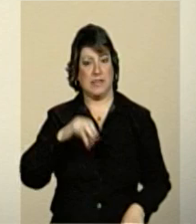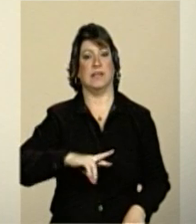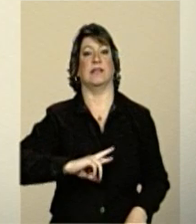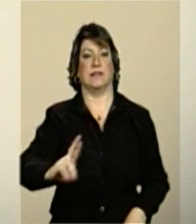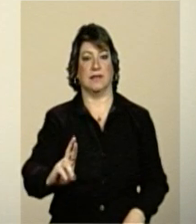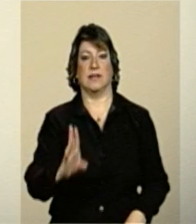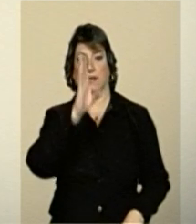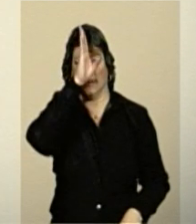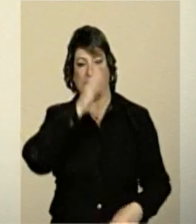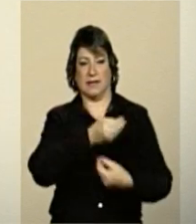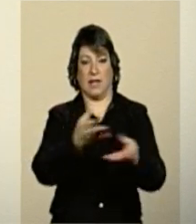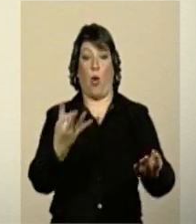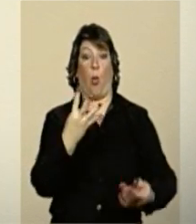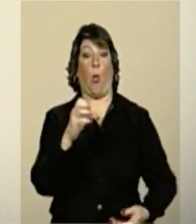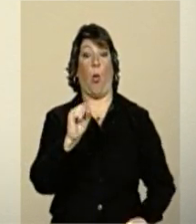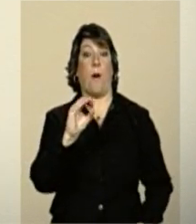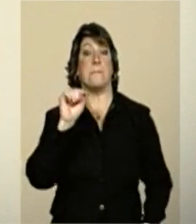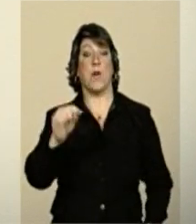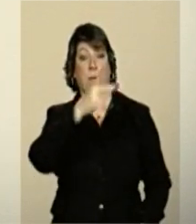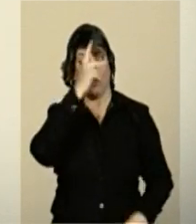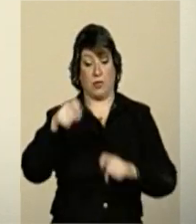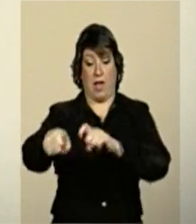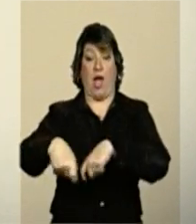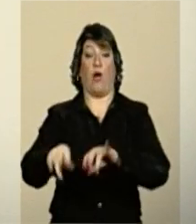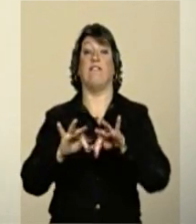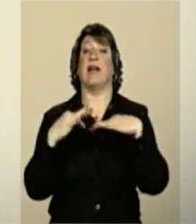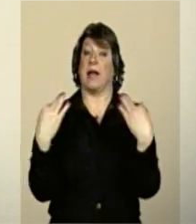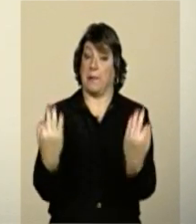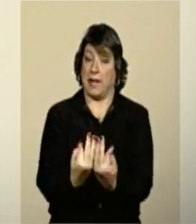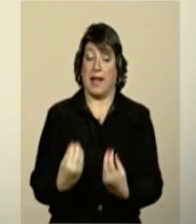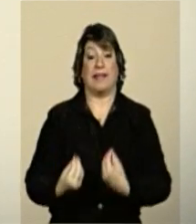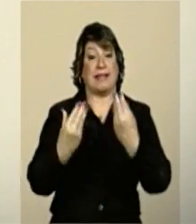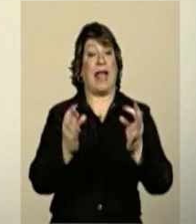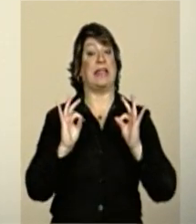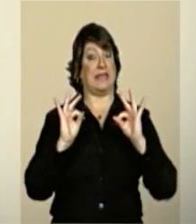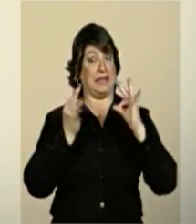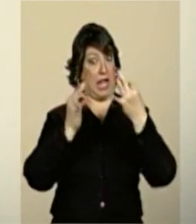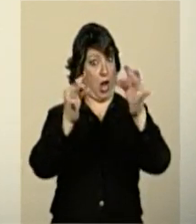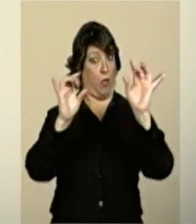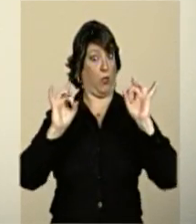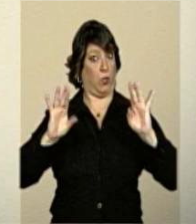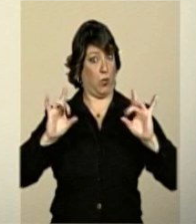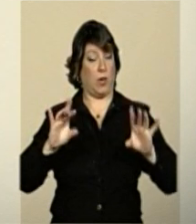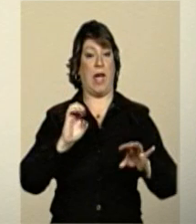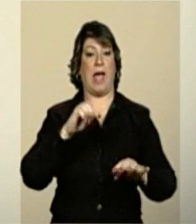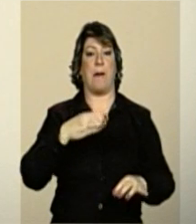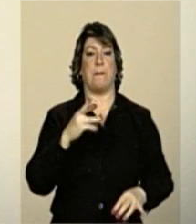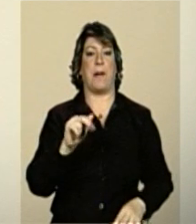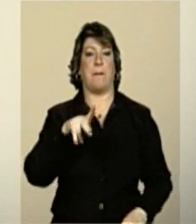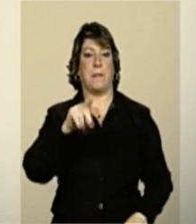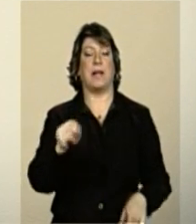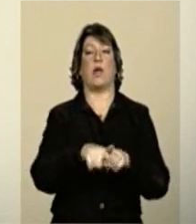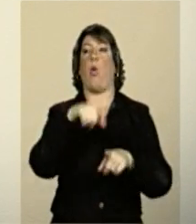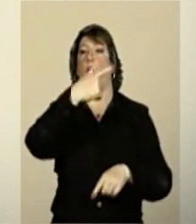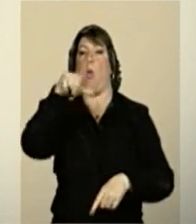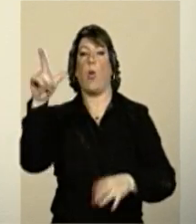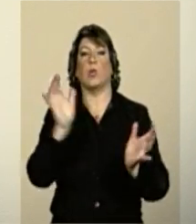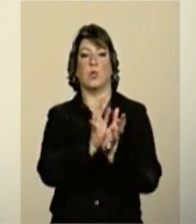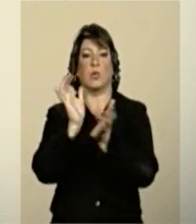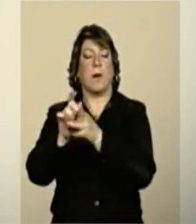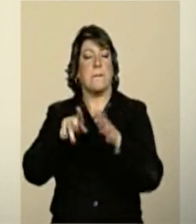gratuita a 480 mil agricultores familiares. Levar tecnologia de ponta que a Embrapa e outros institutos de